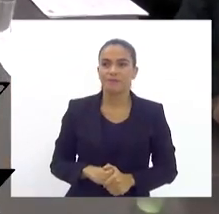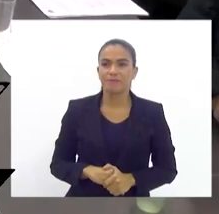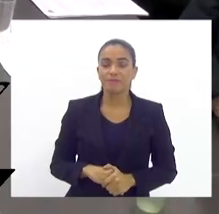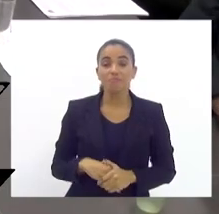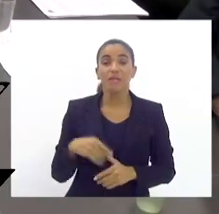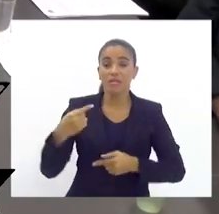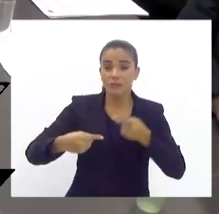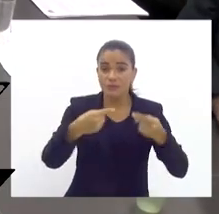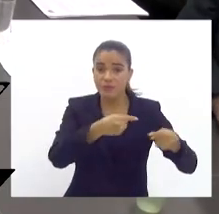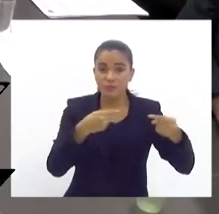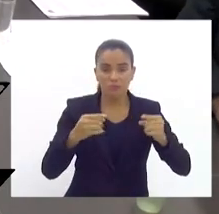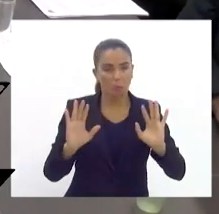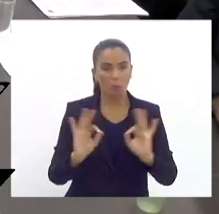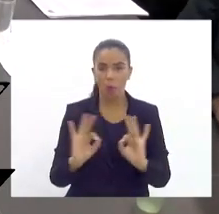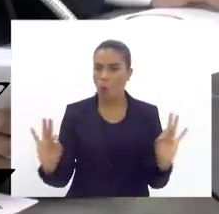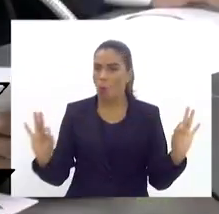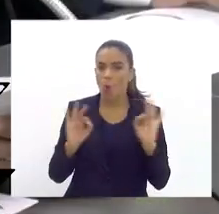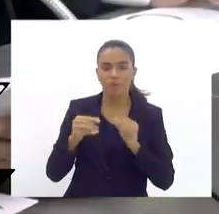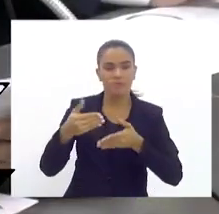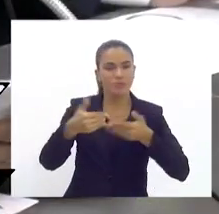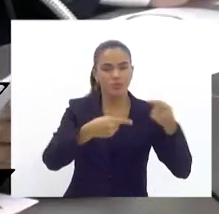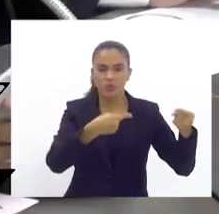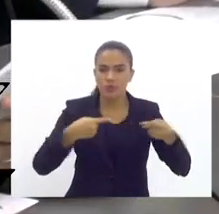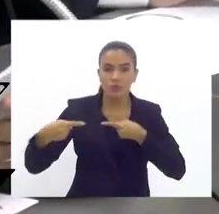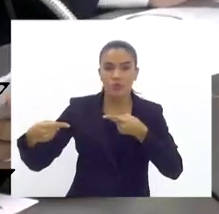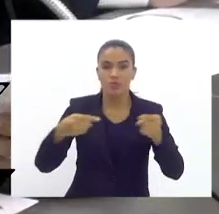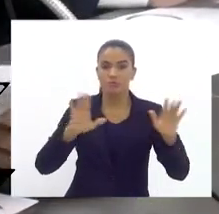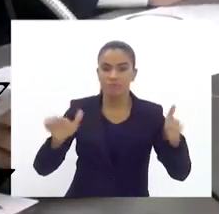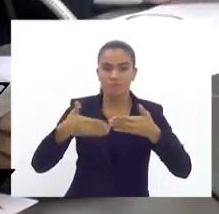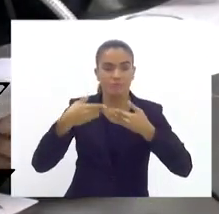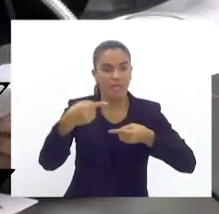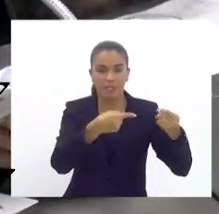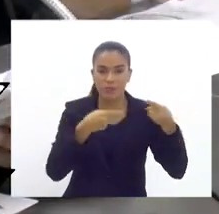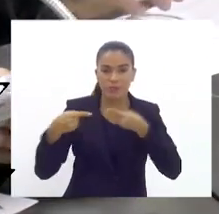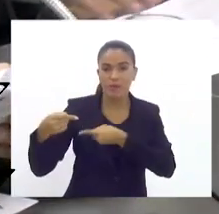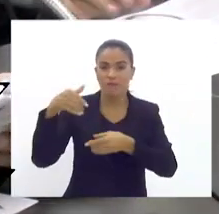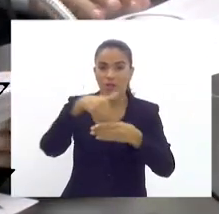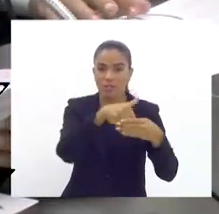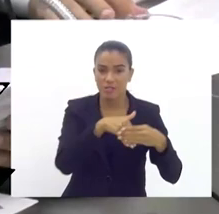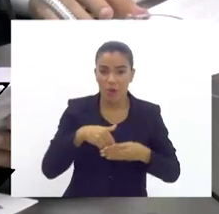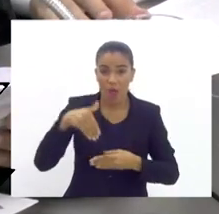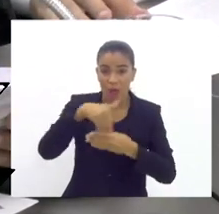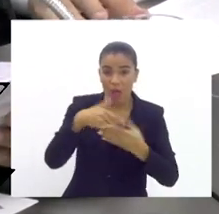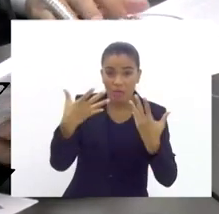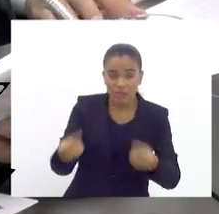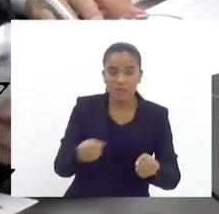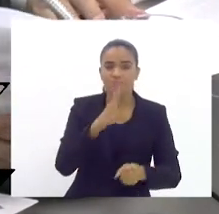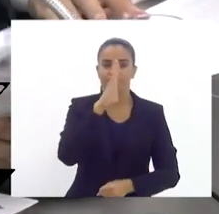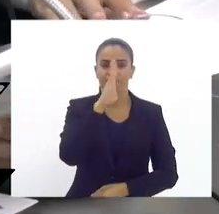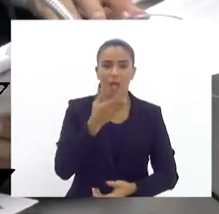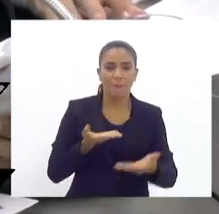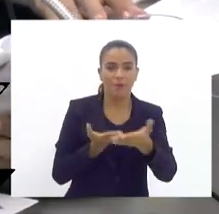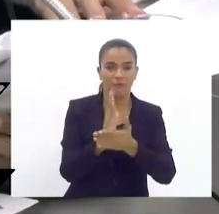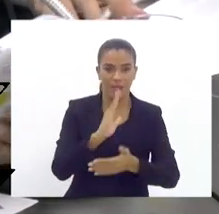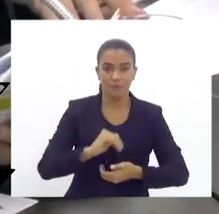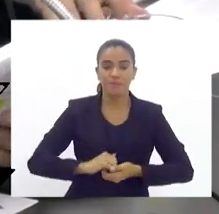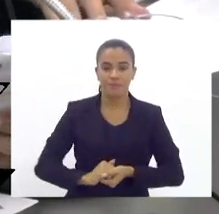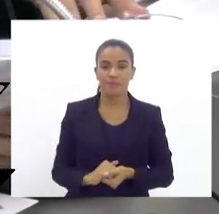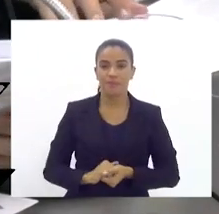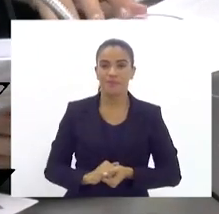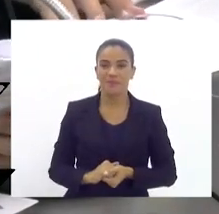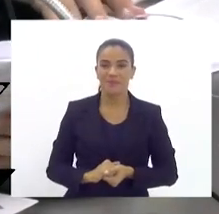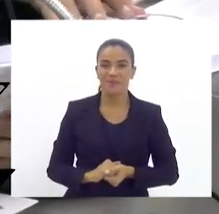discussão, não havendo quem queira discutir, encerrada a discussão, em votação, senhores que aprovam, permaneçam como estão.